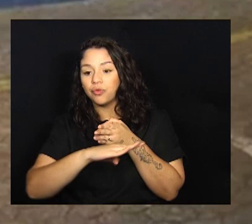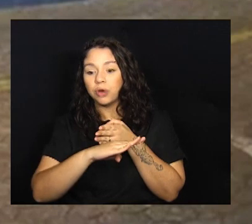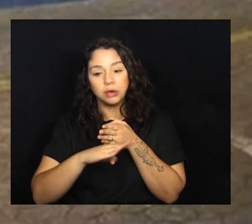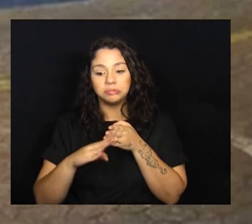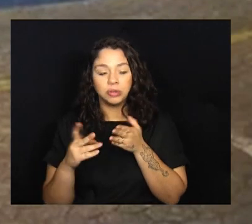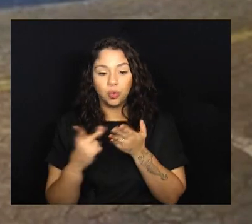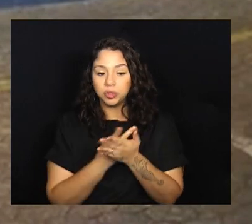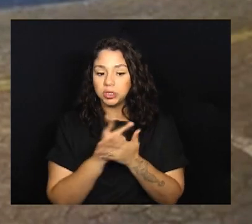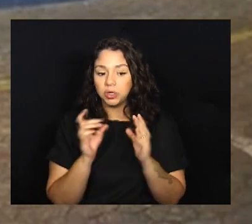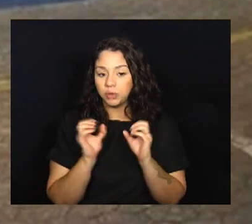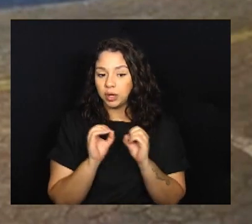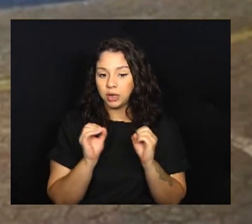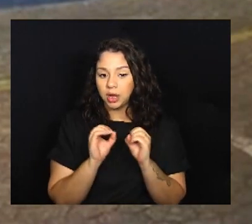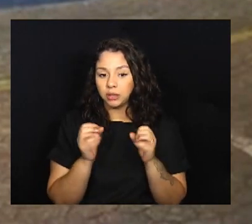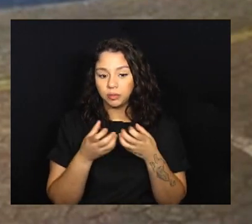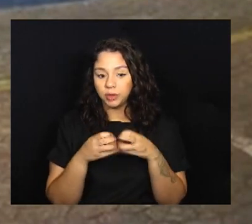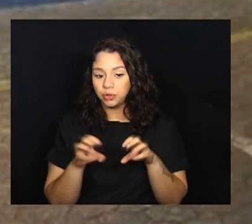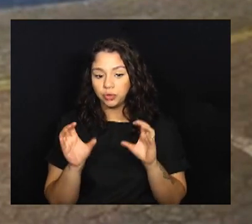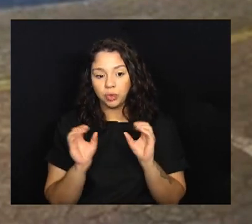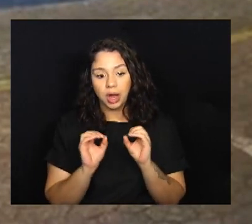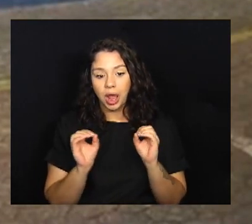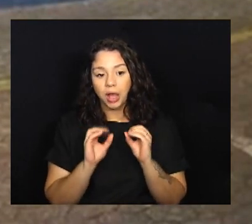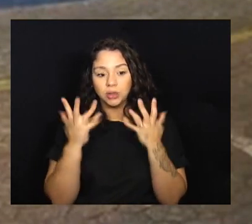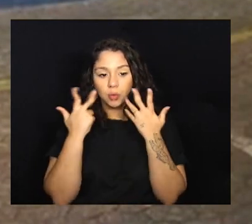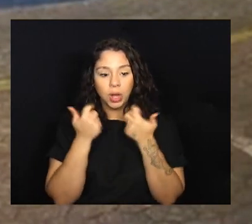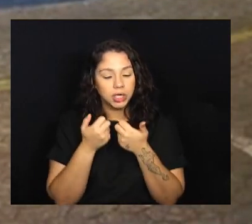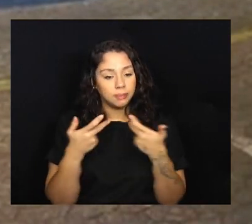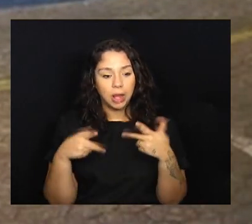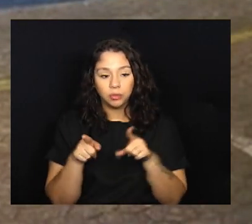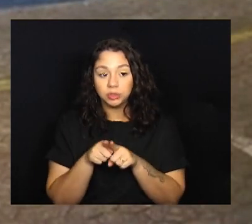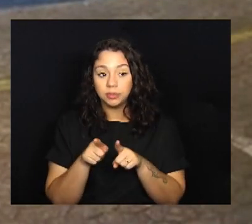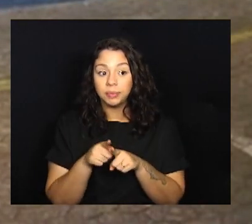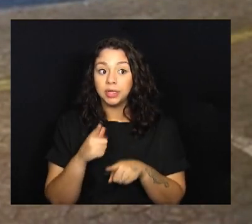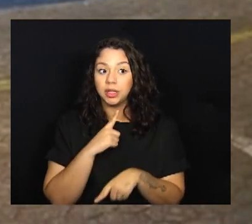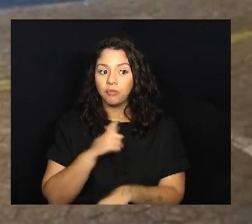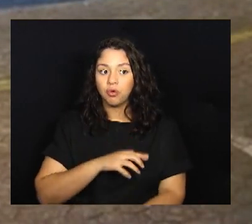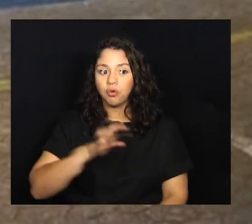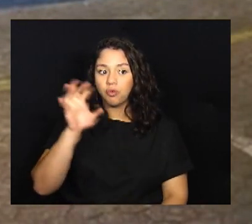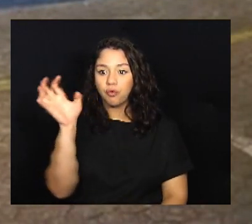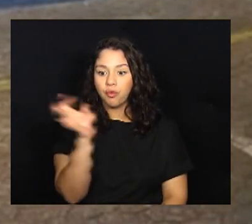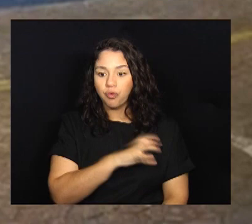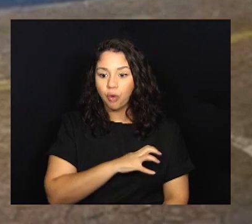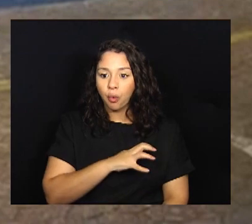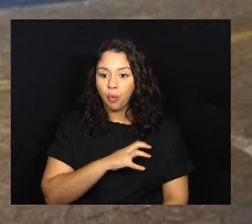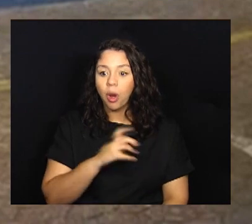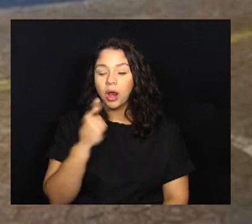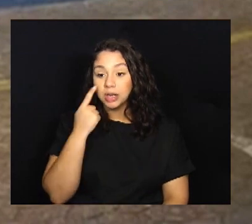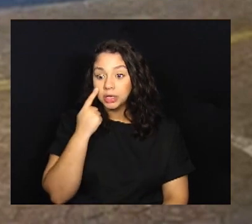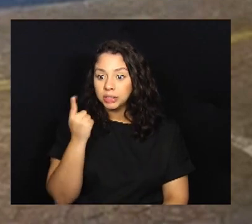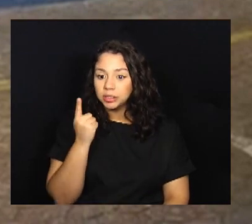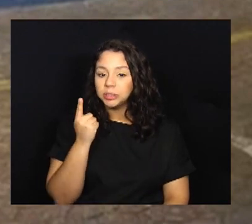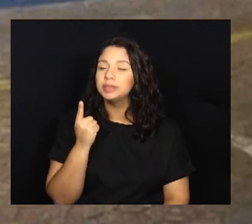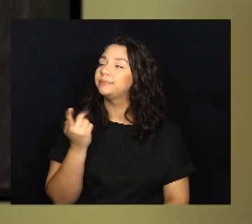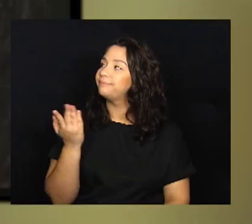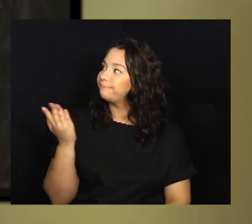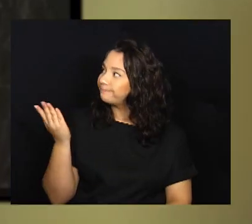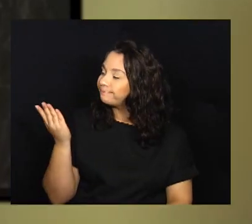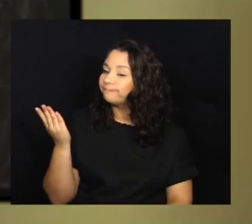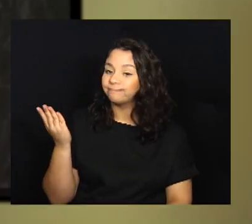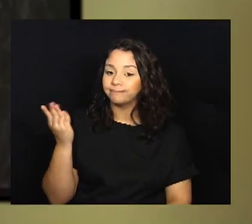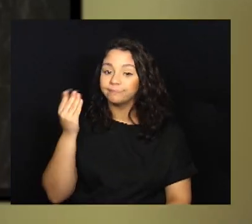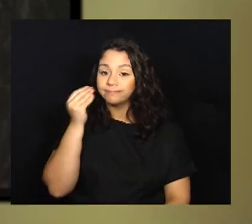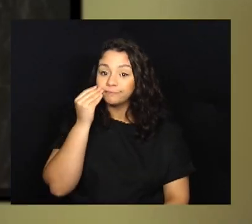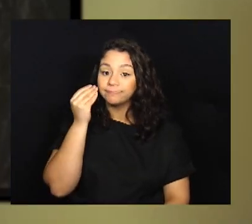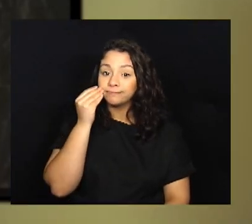ataque, nenhum dano ao animal também. Então fica o registro aqui deste deslocamento do animal em busca aí